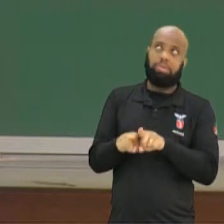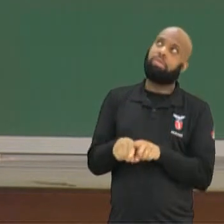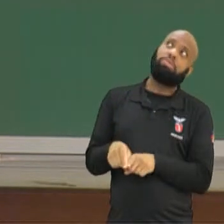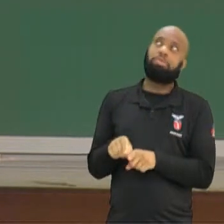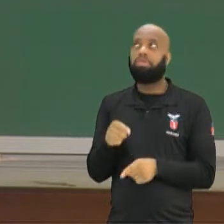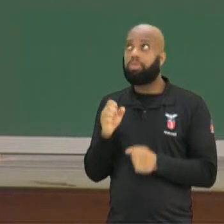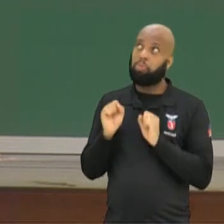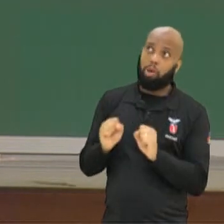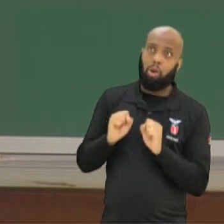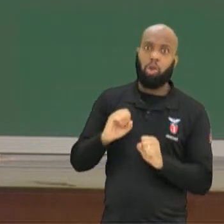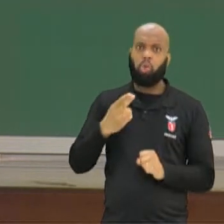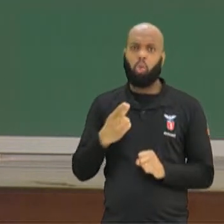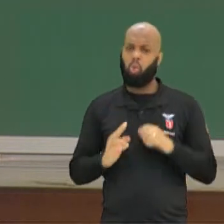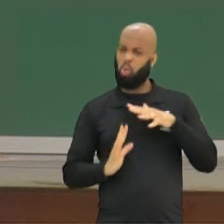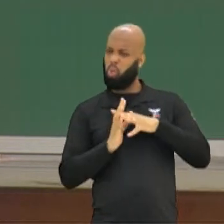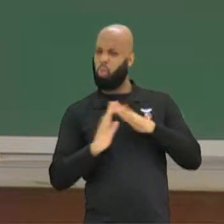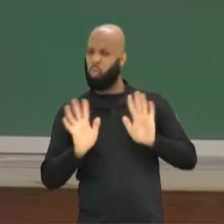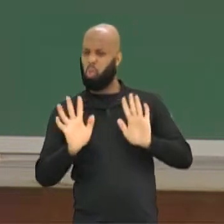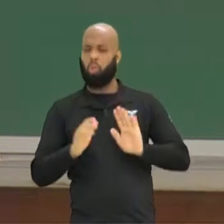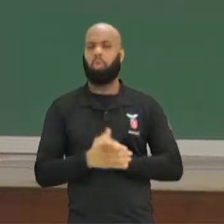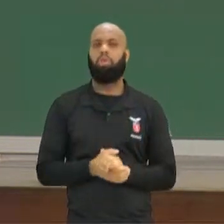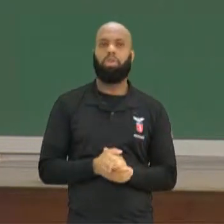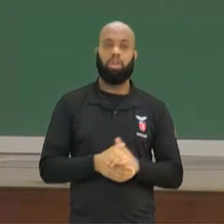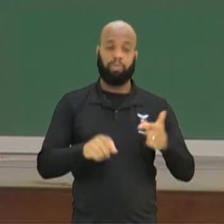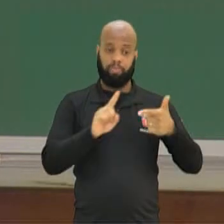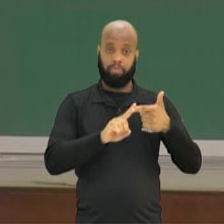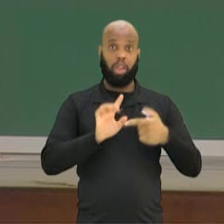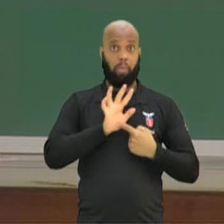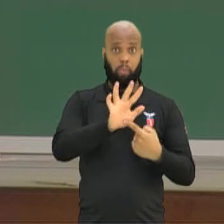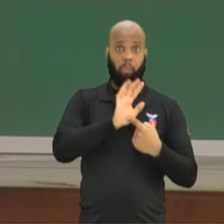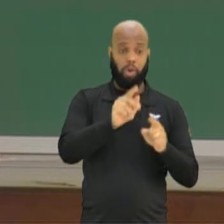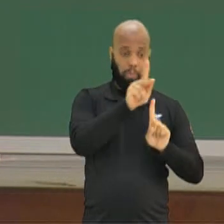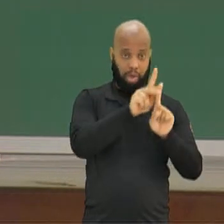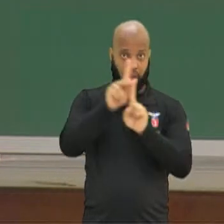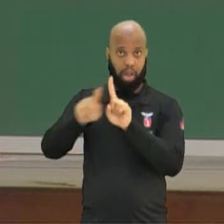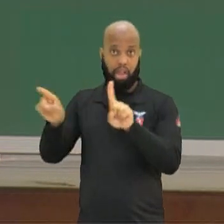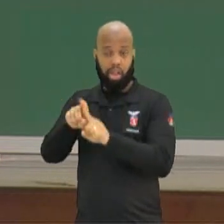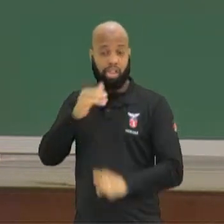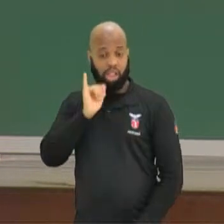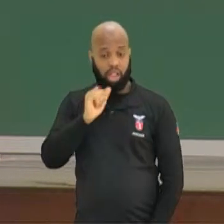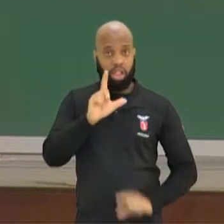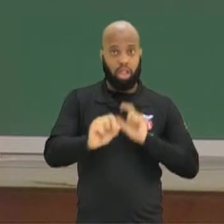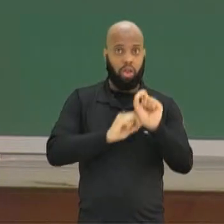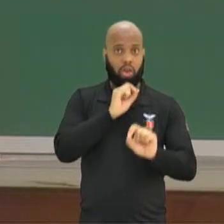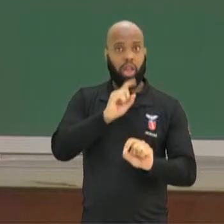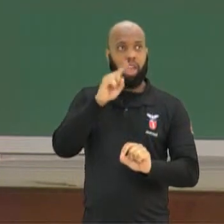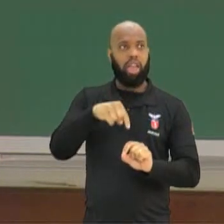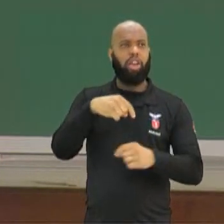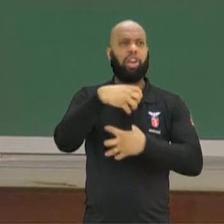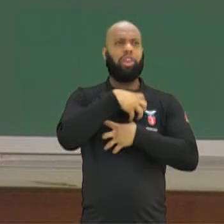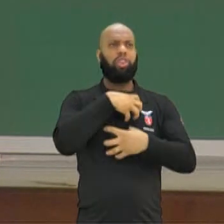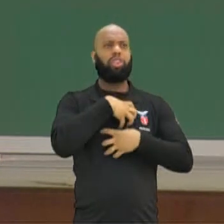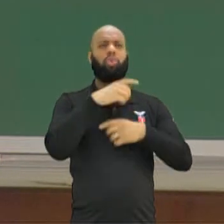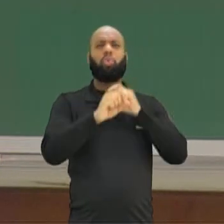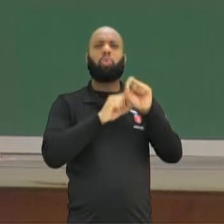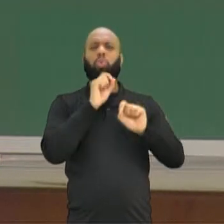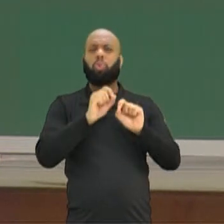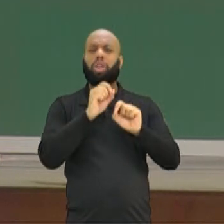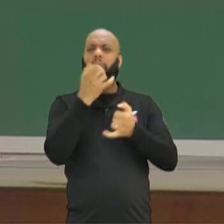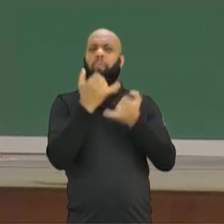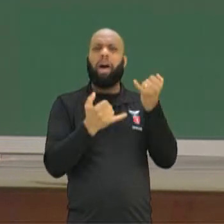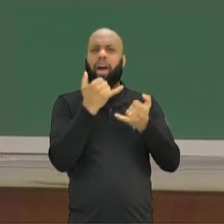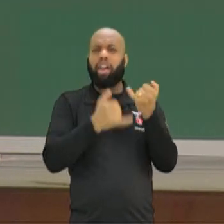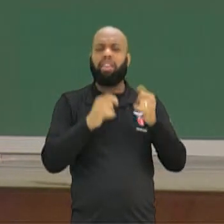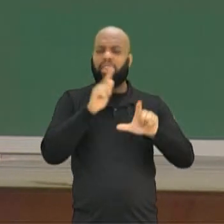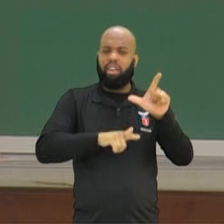Então, observemos. A apresentação do personagem narrador como uma projeção do próprio poeta. Repare que ela é um tanto quanto parecida